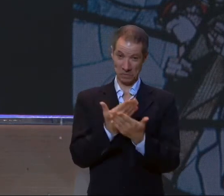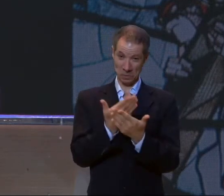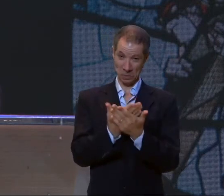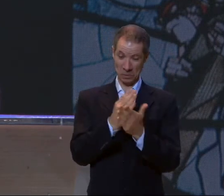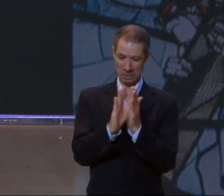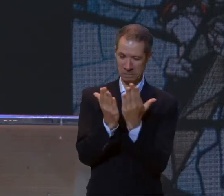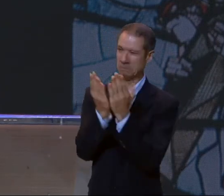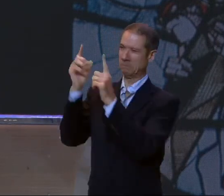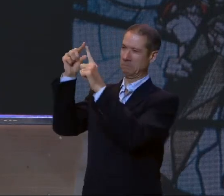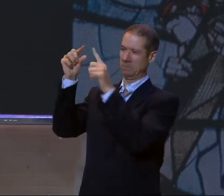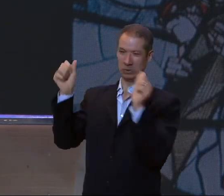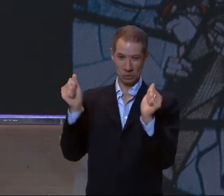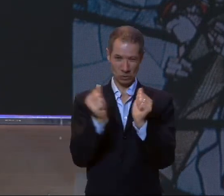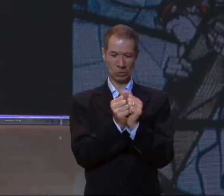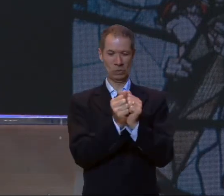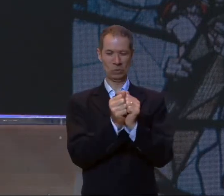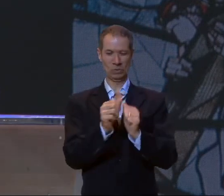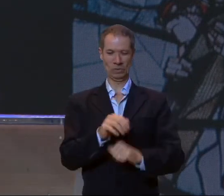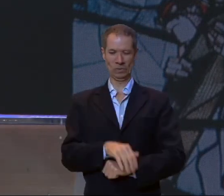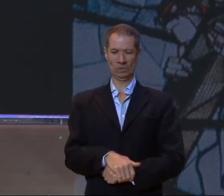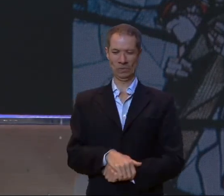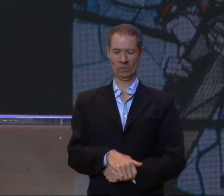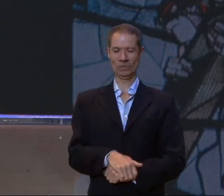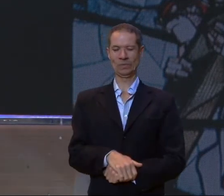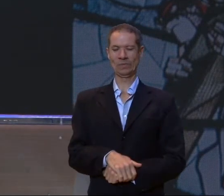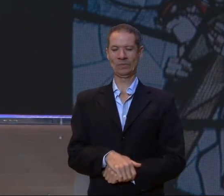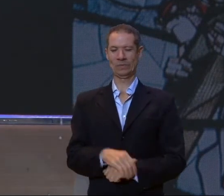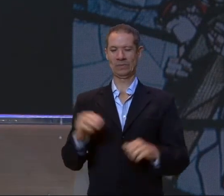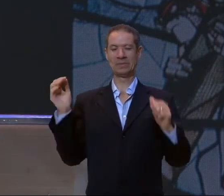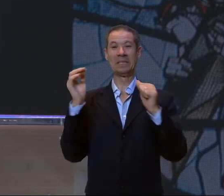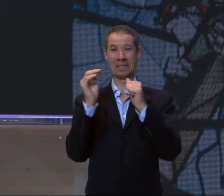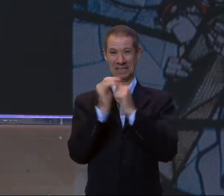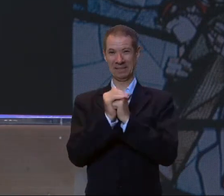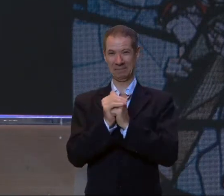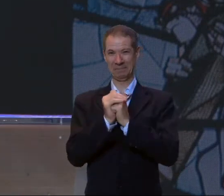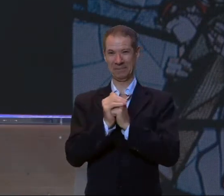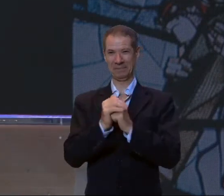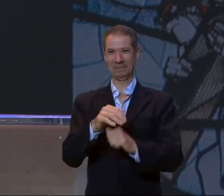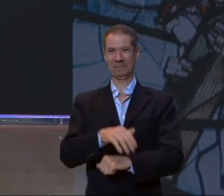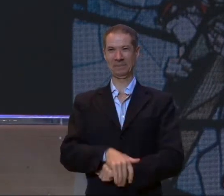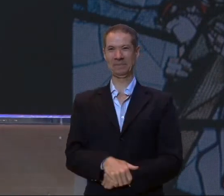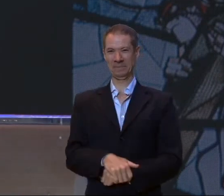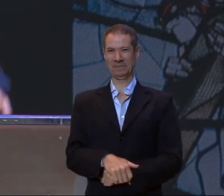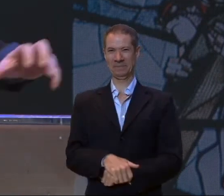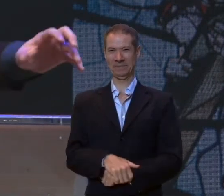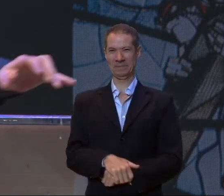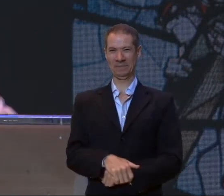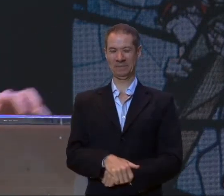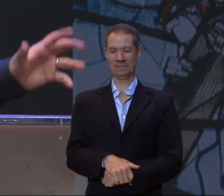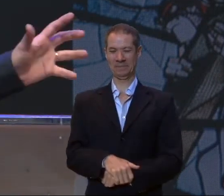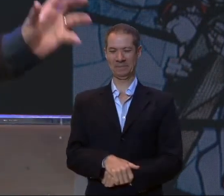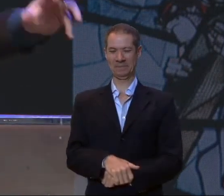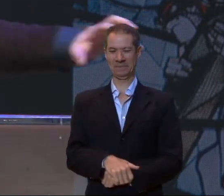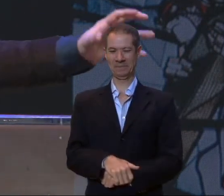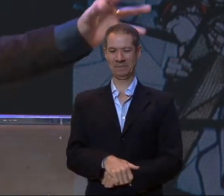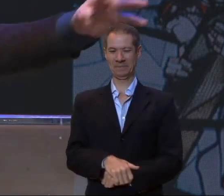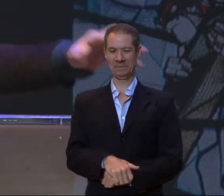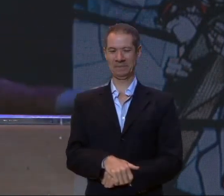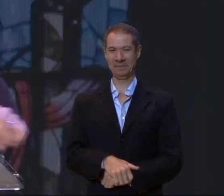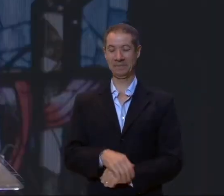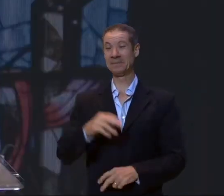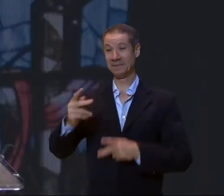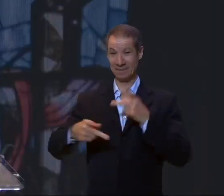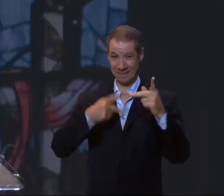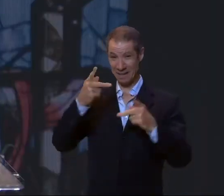de Deus junto com você, amém? Estou na igreja black, né? Vai falando,